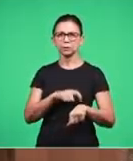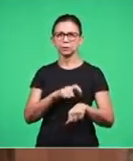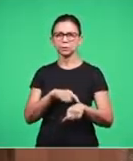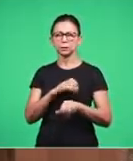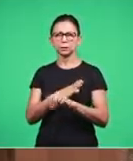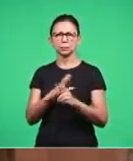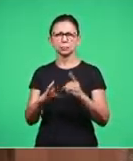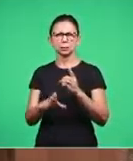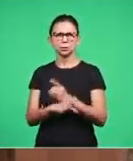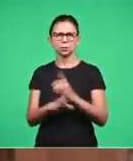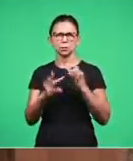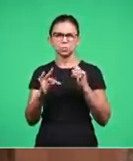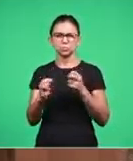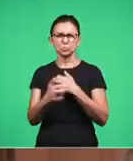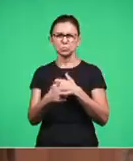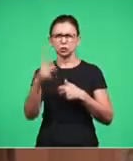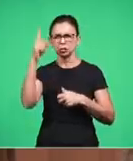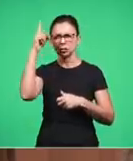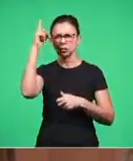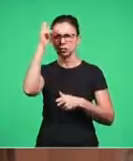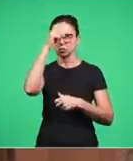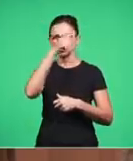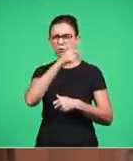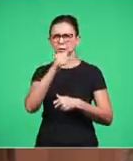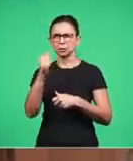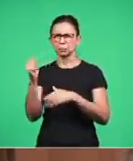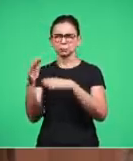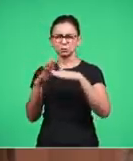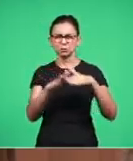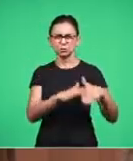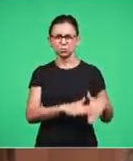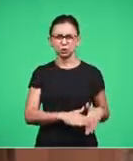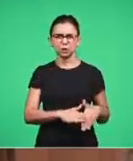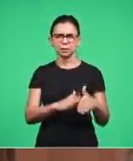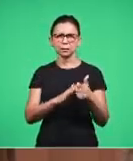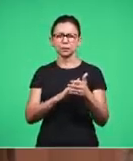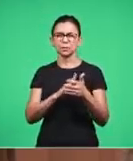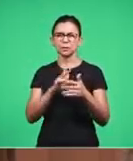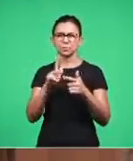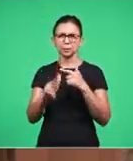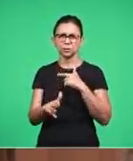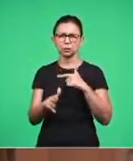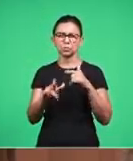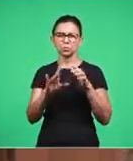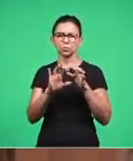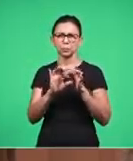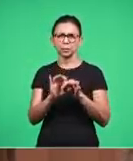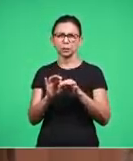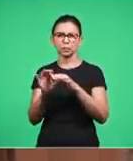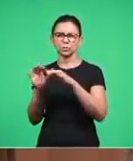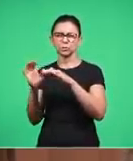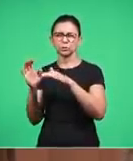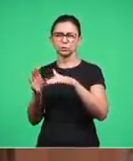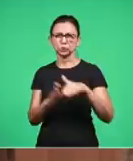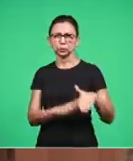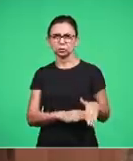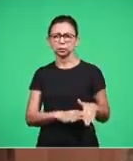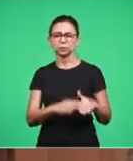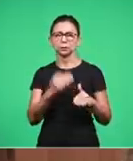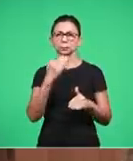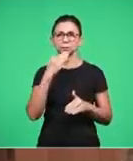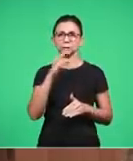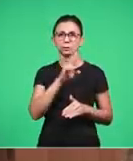qualquer dificuldade que venha impedir a comunhão contigo. Opera, pedimos, oramos pelo sangue, em nome do Senhor